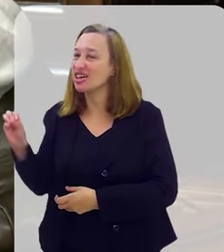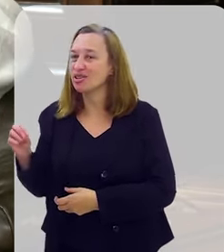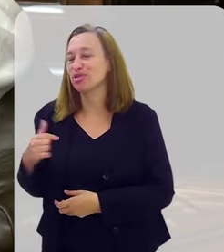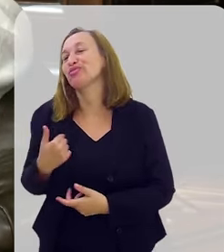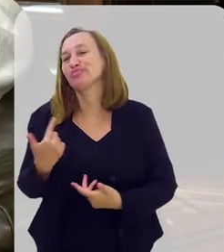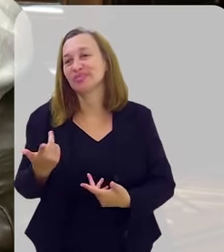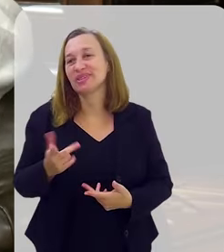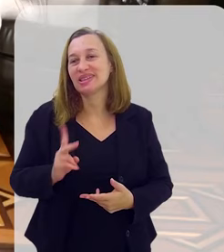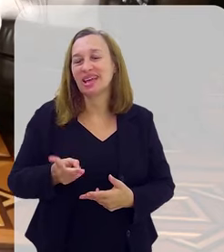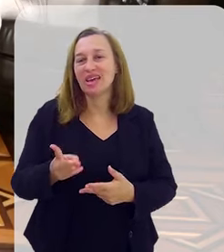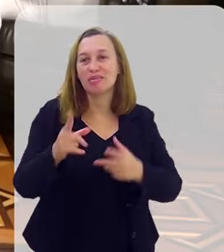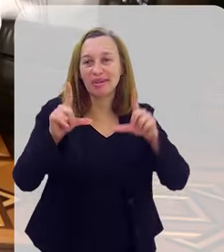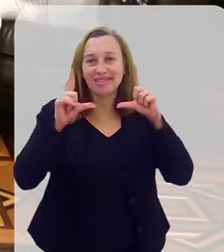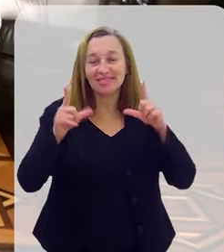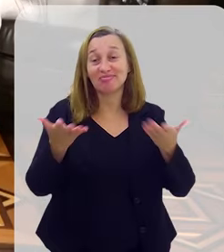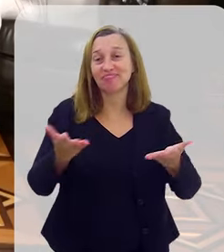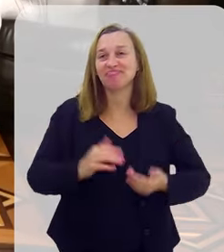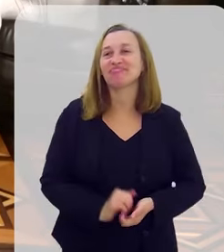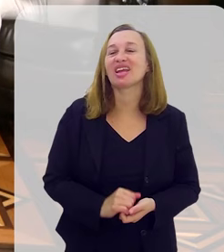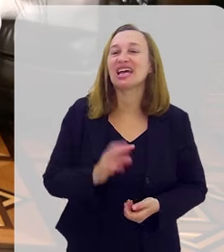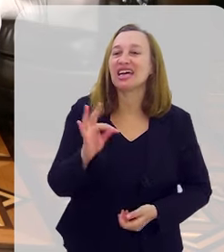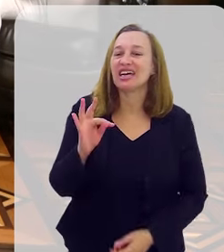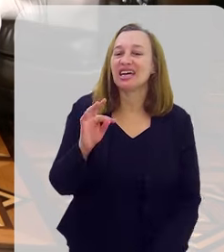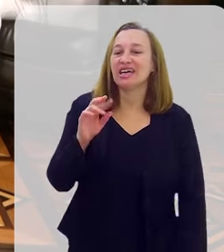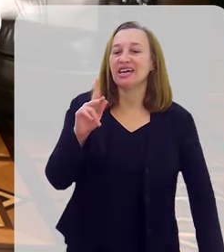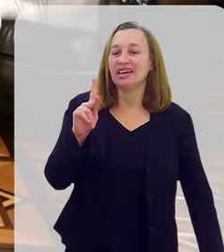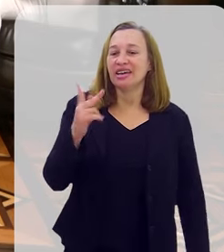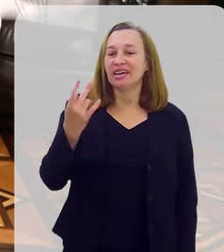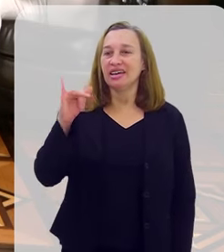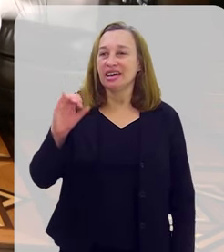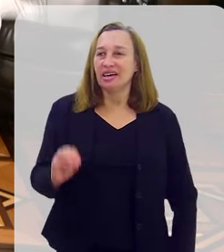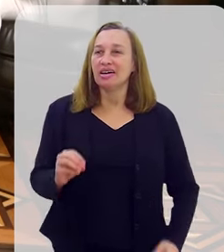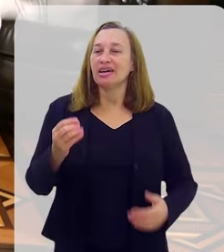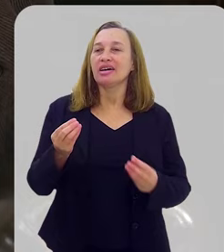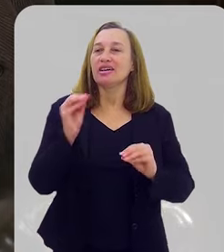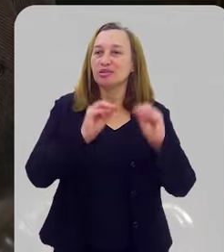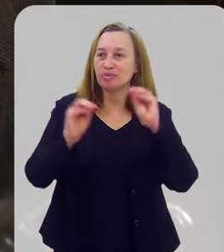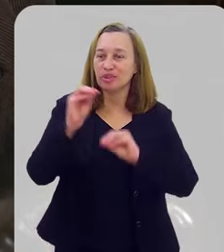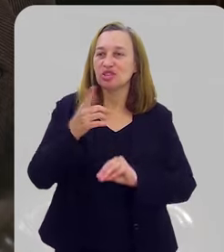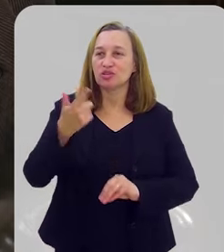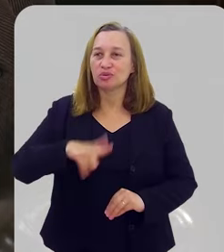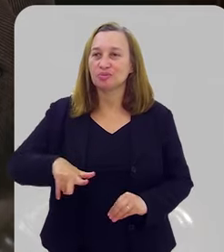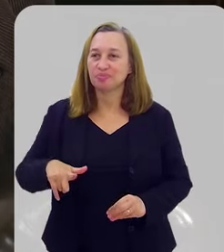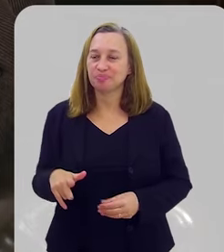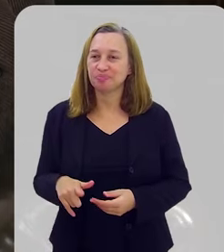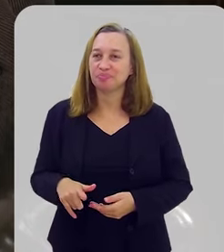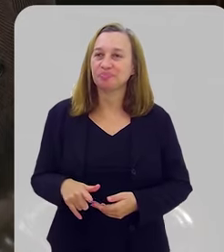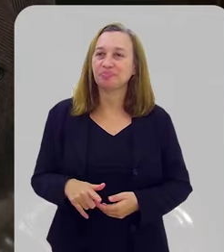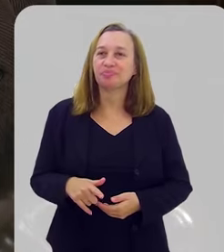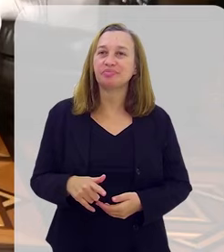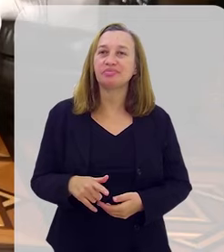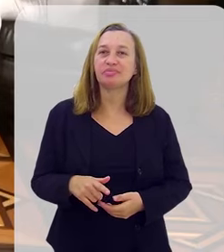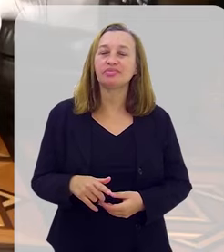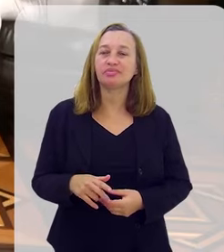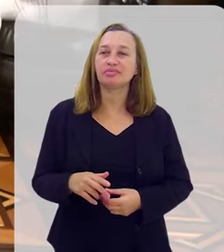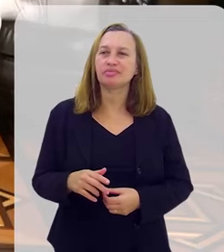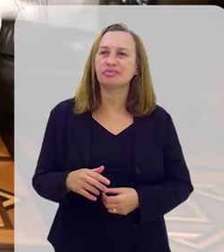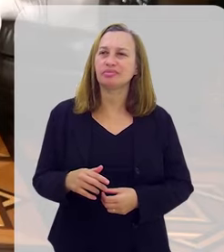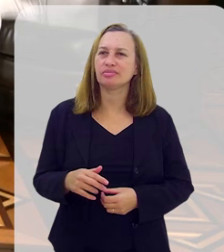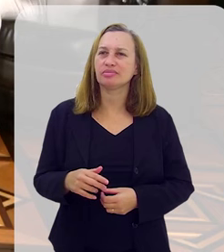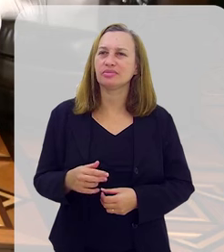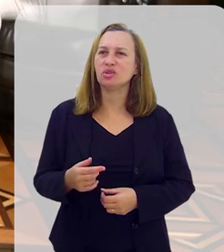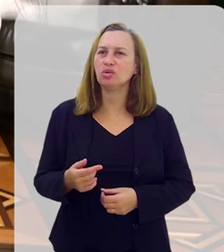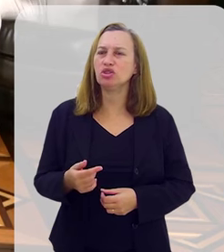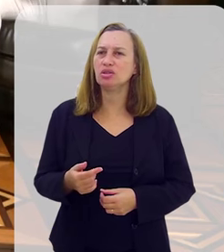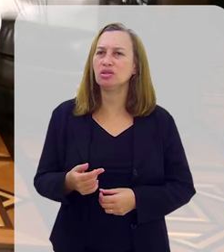É você que vai aparecer. Iago, eu quero aproveitar também, deixa eu mandar mais uma vez um beijo para nosso baconzinho.